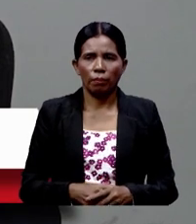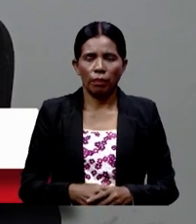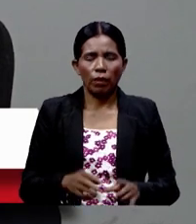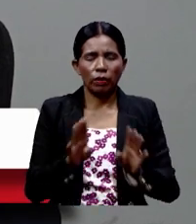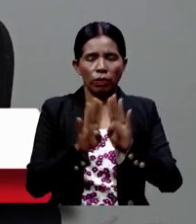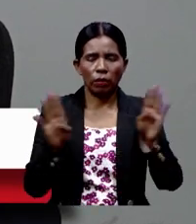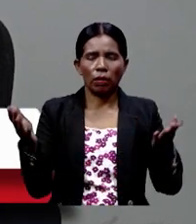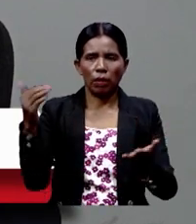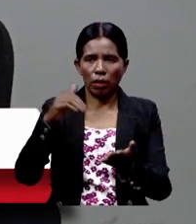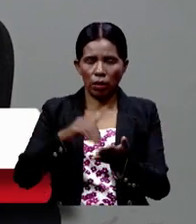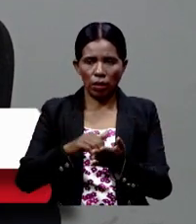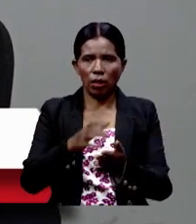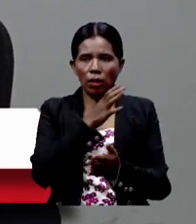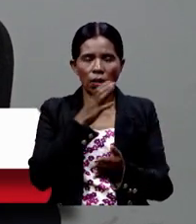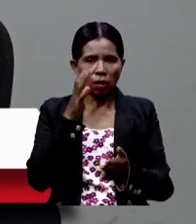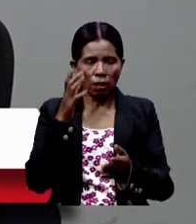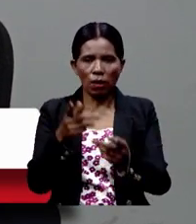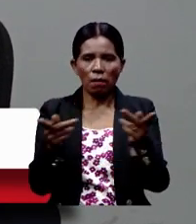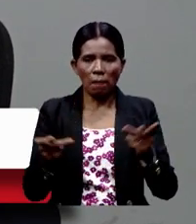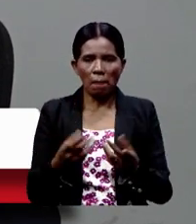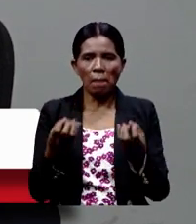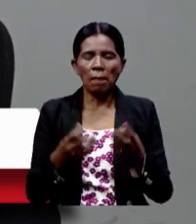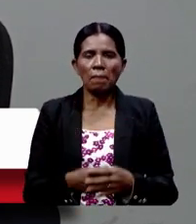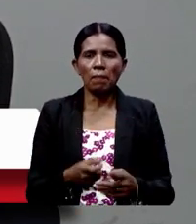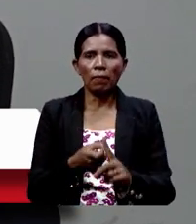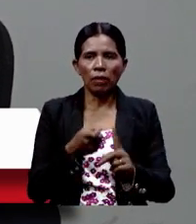reativa áreas agrícolas de fato em Barbara, ligou-se.